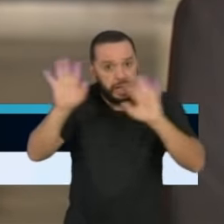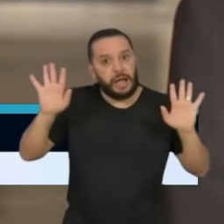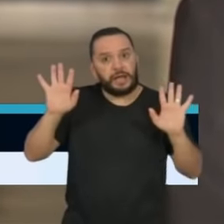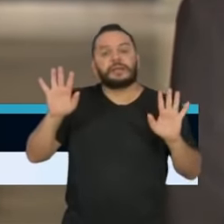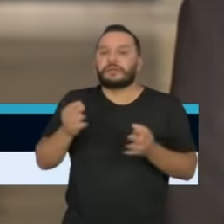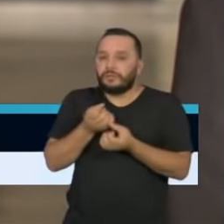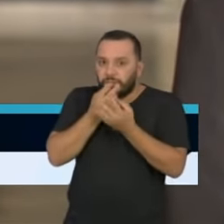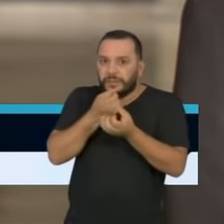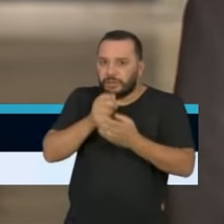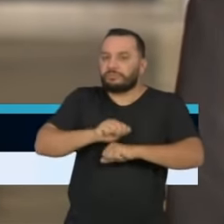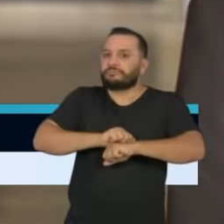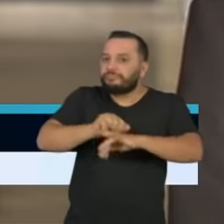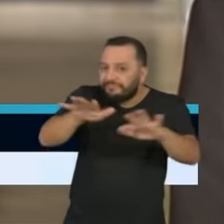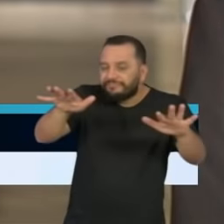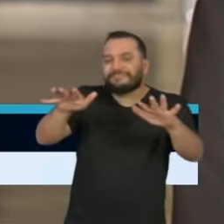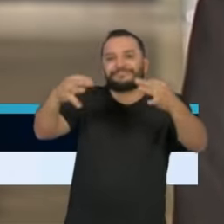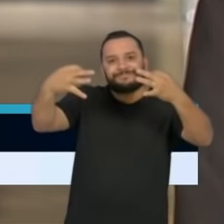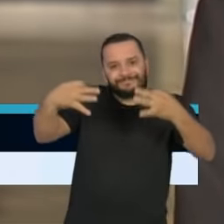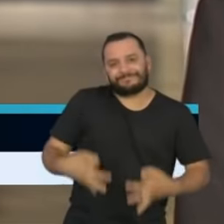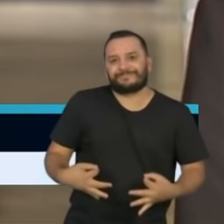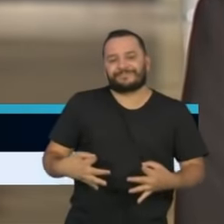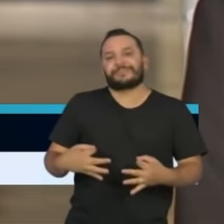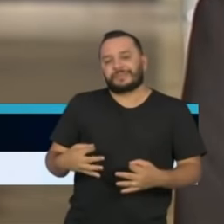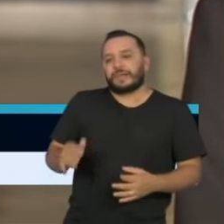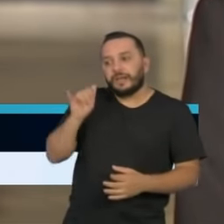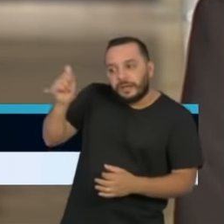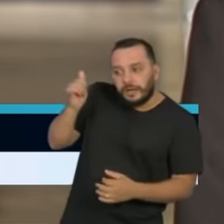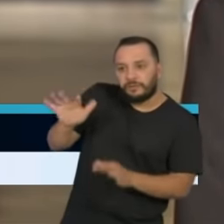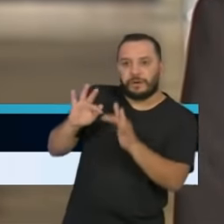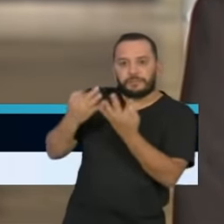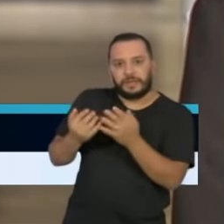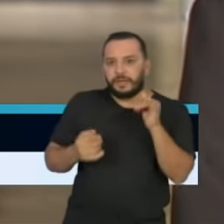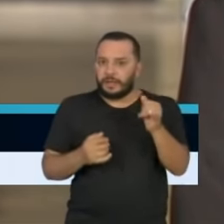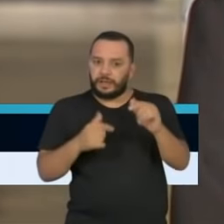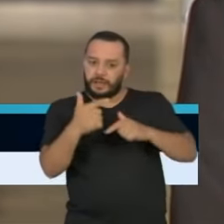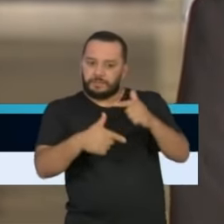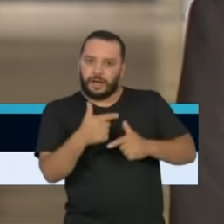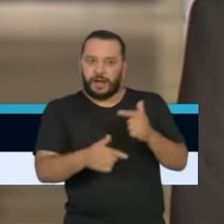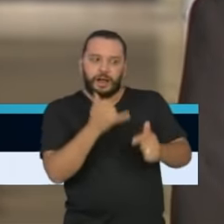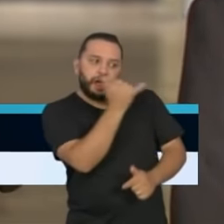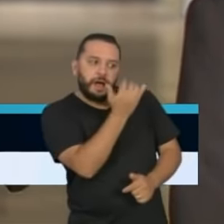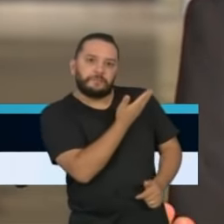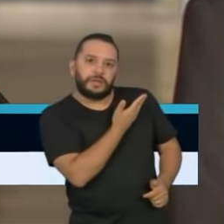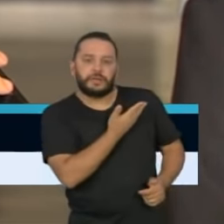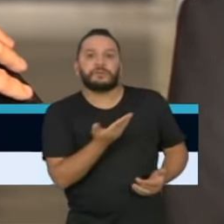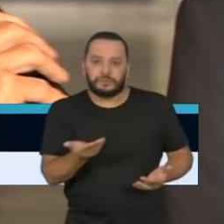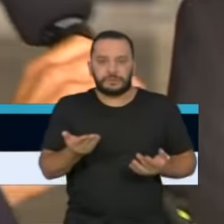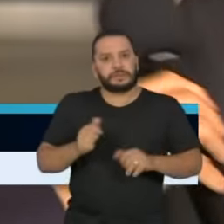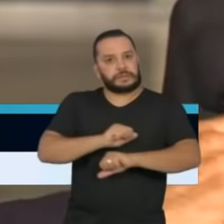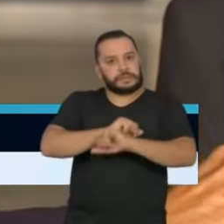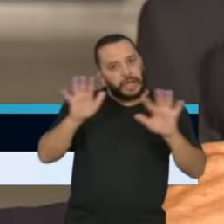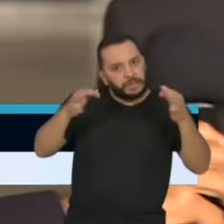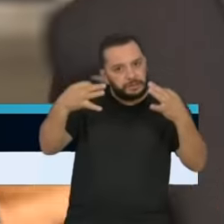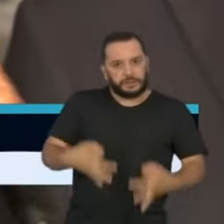dessas informações, no âmbito da sua família, do seu trabalho e dos seus amigos. Doutor Davi Uipe.